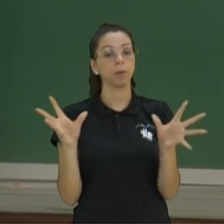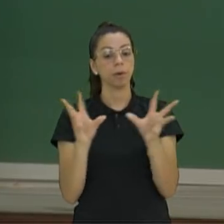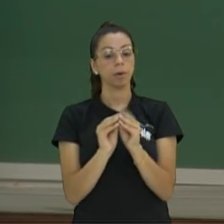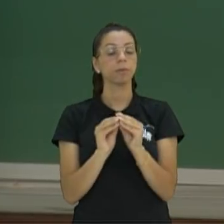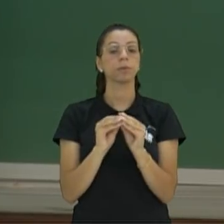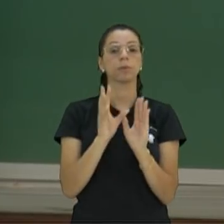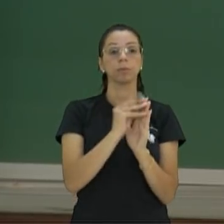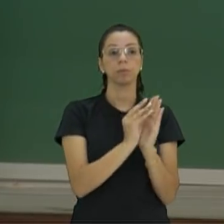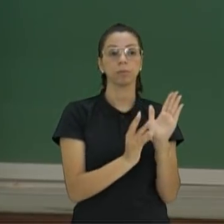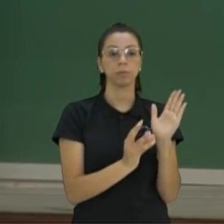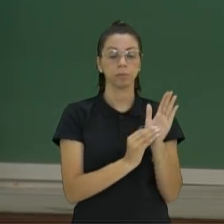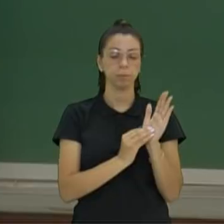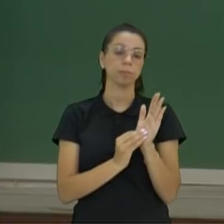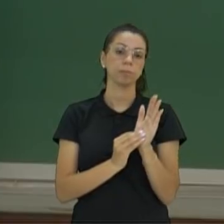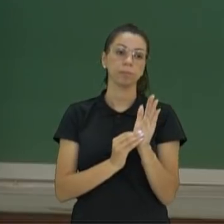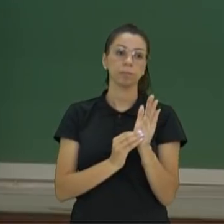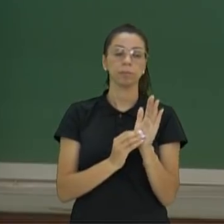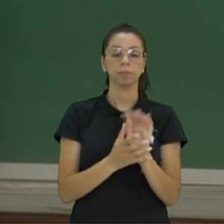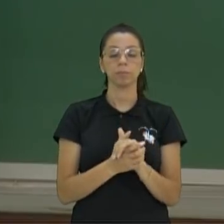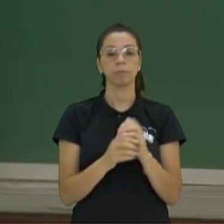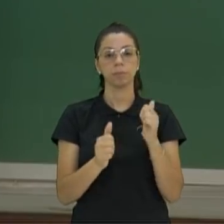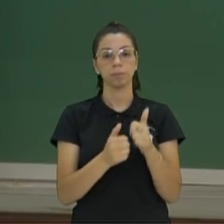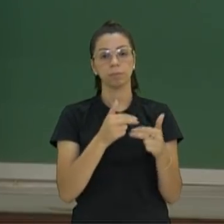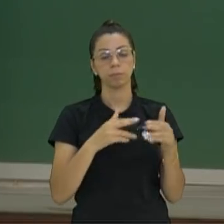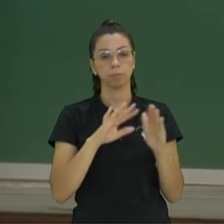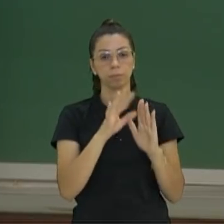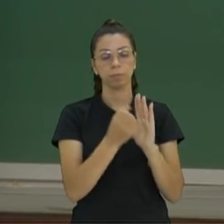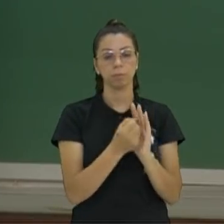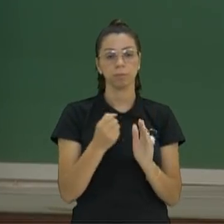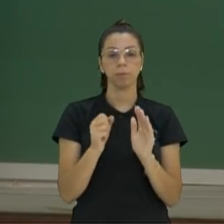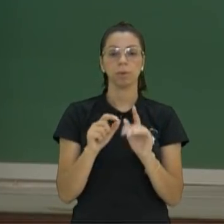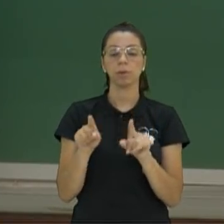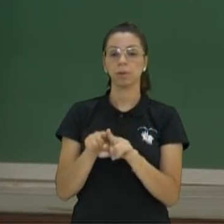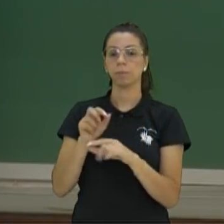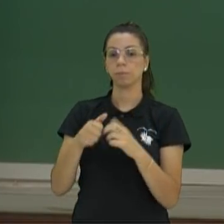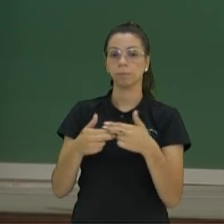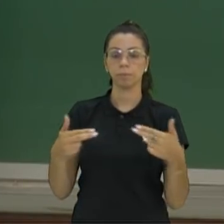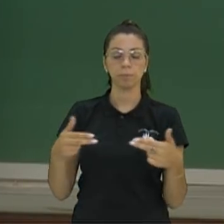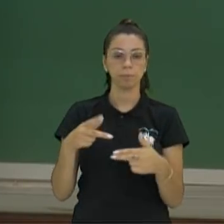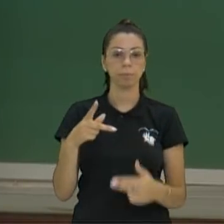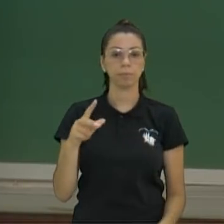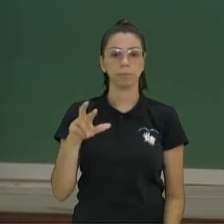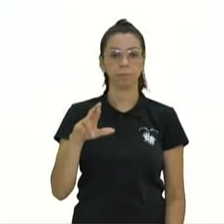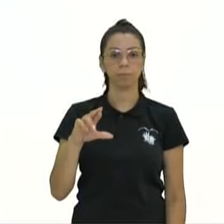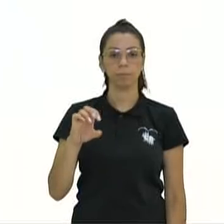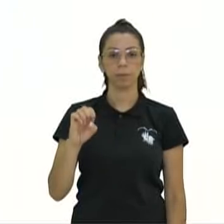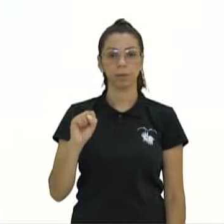dos conteúdos em cima dos esportes de marca e dos esportes de precisão.